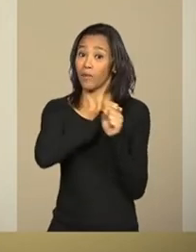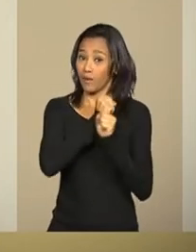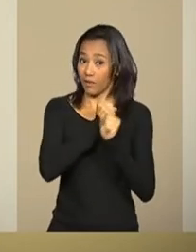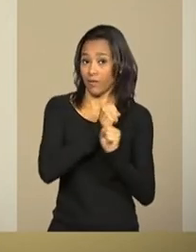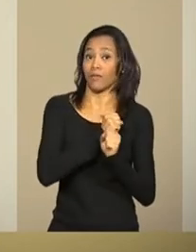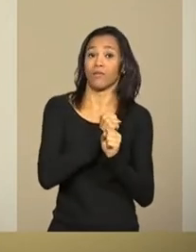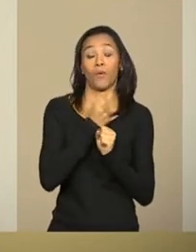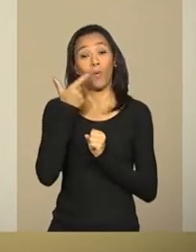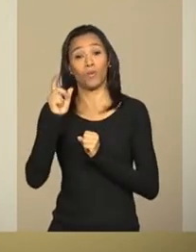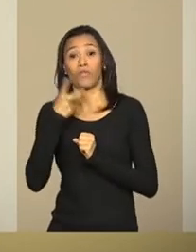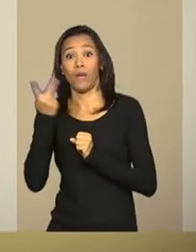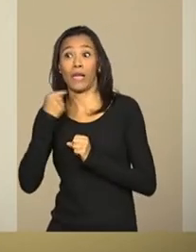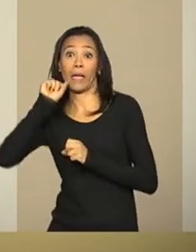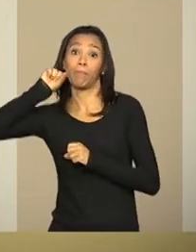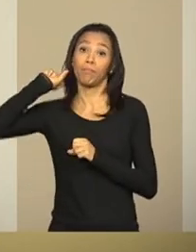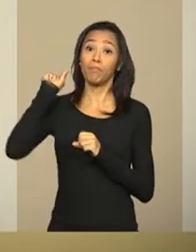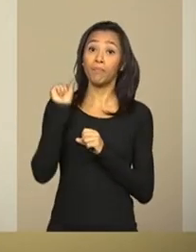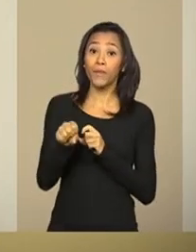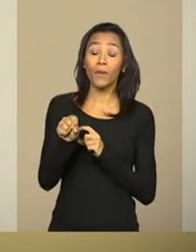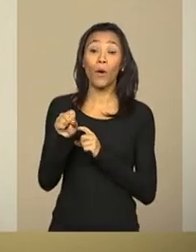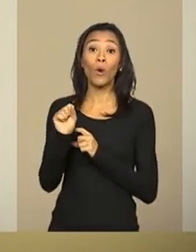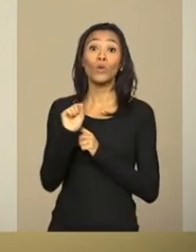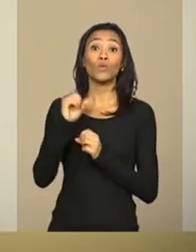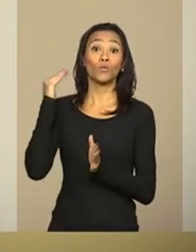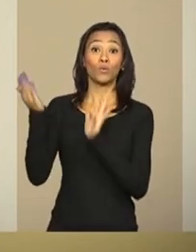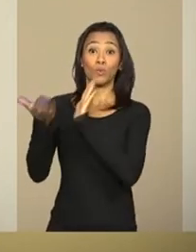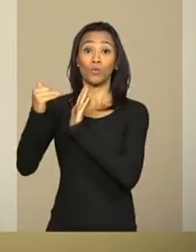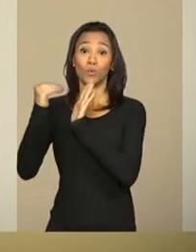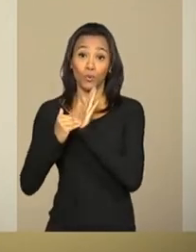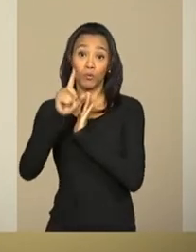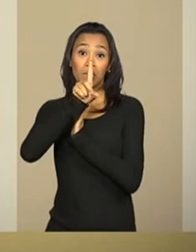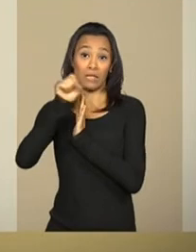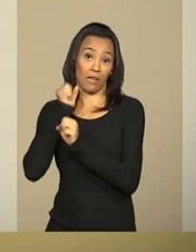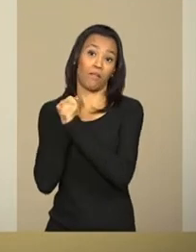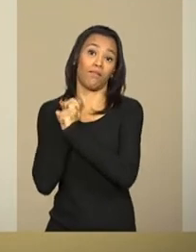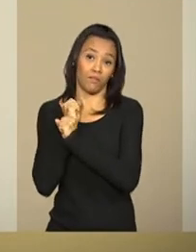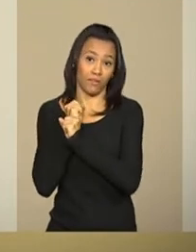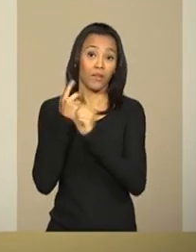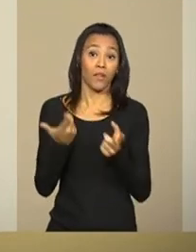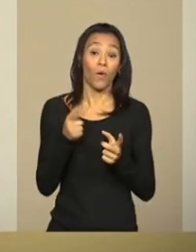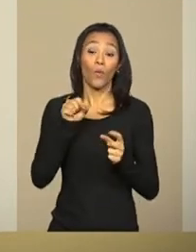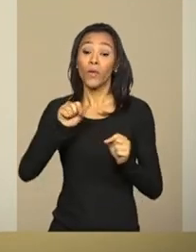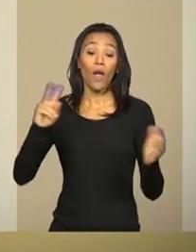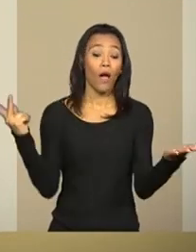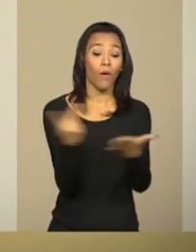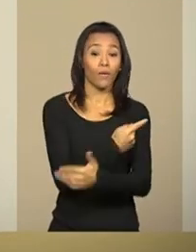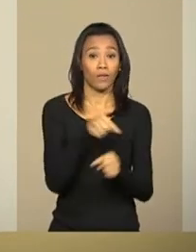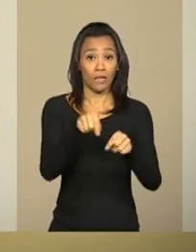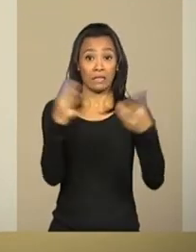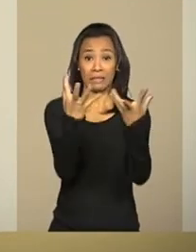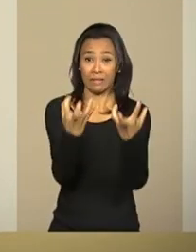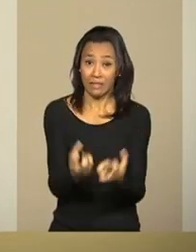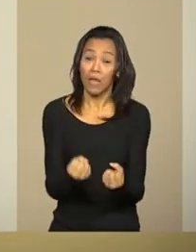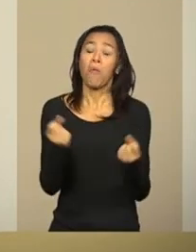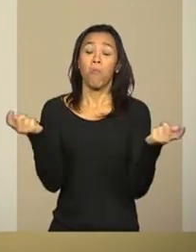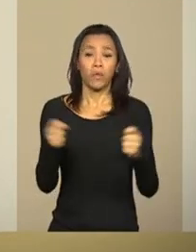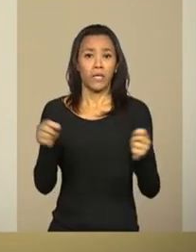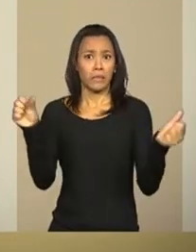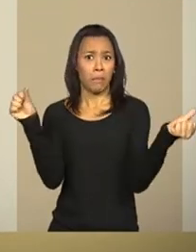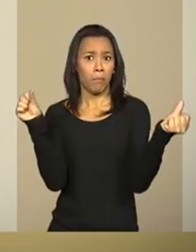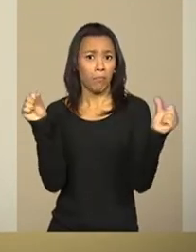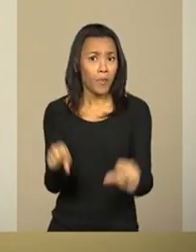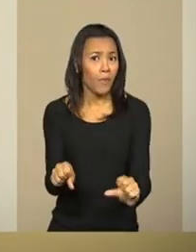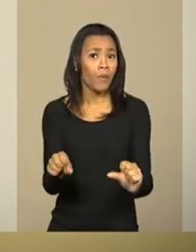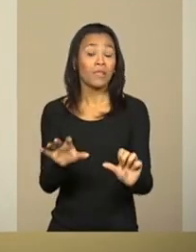falam que é a pior dos últimos 100 anos. Os efeitos dessa seca poderiam ter sido mais devastadores,